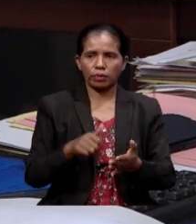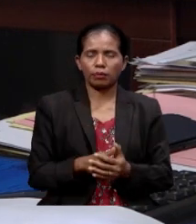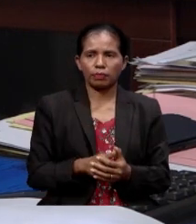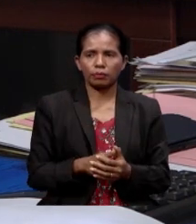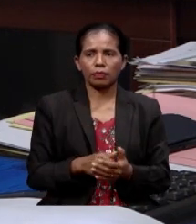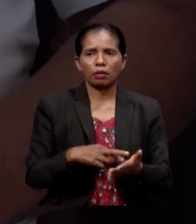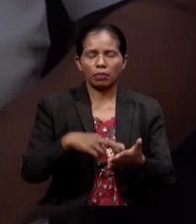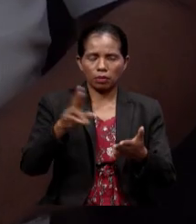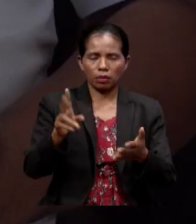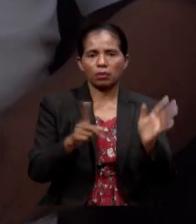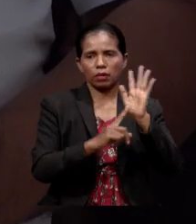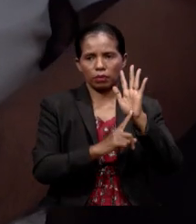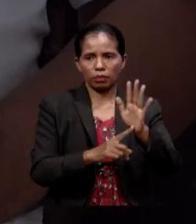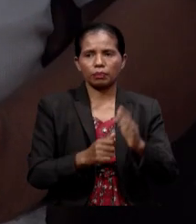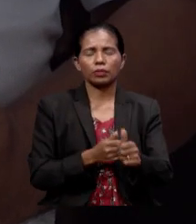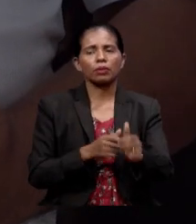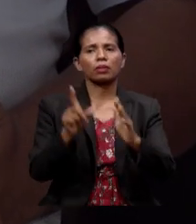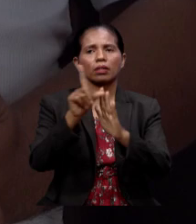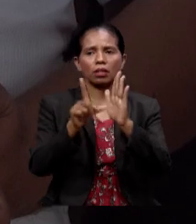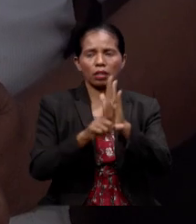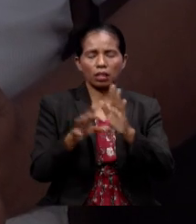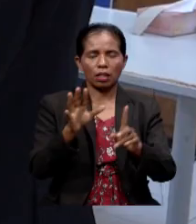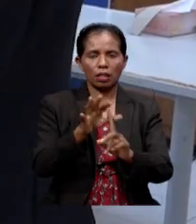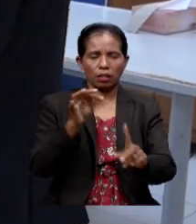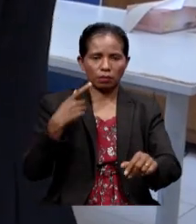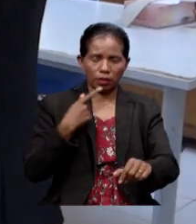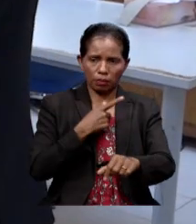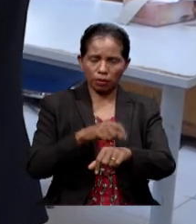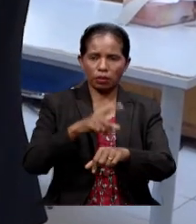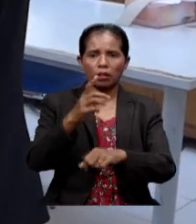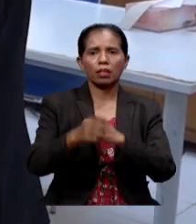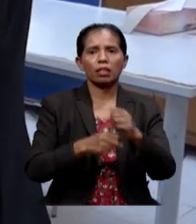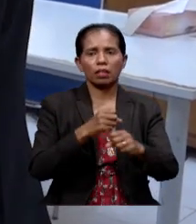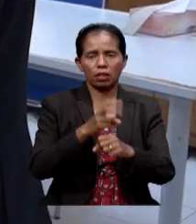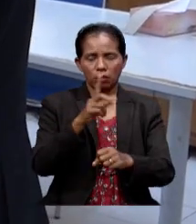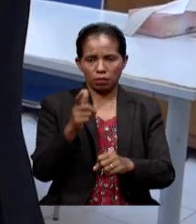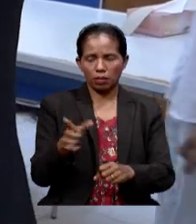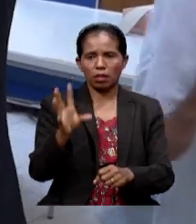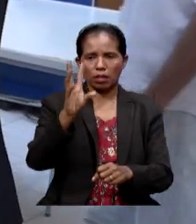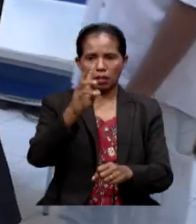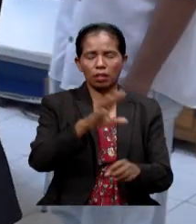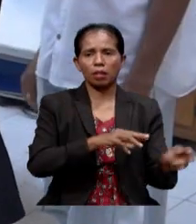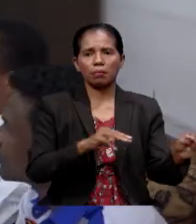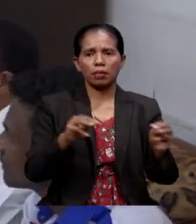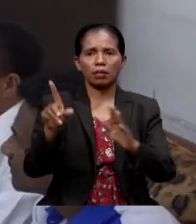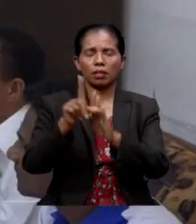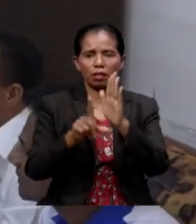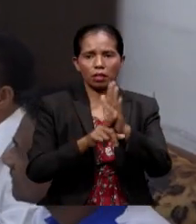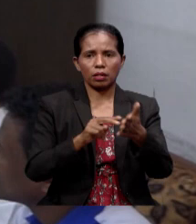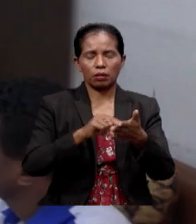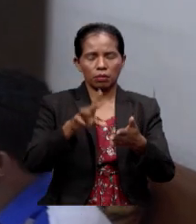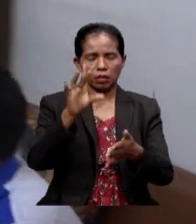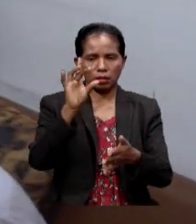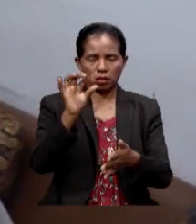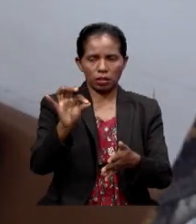aprovação e pública. Tuir lei eleição parlamentar número nen baratinang riung rua nen altera ba lei número sia bara riung rua